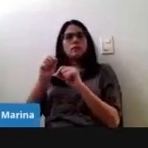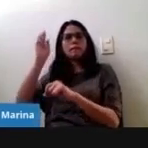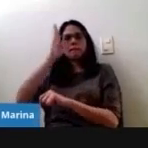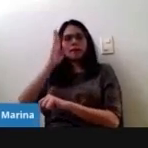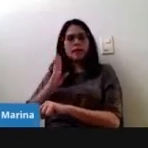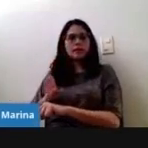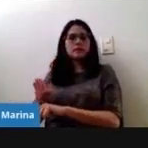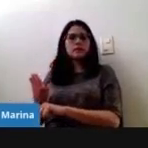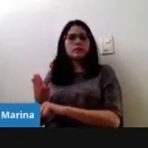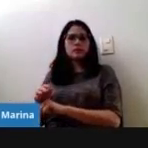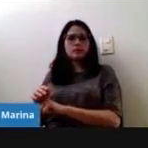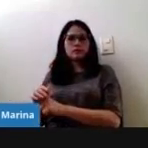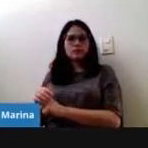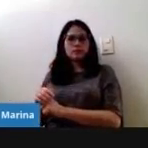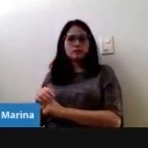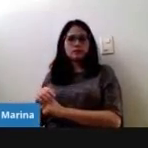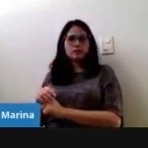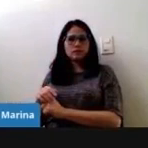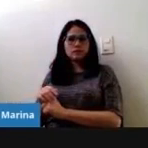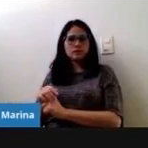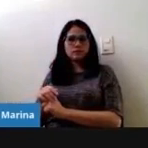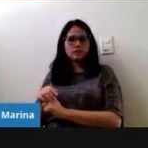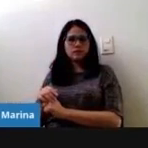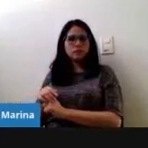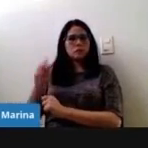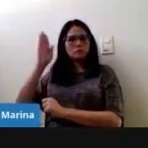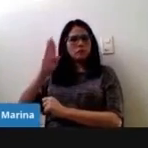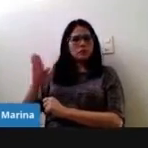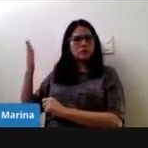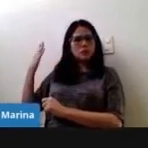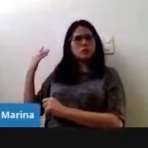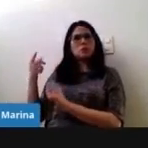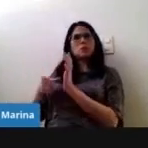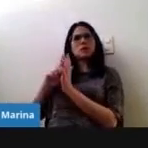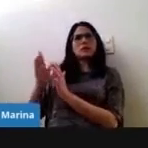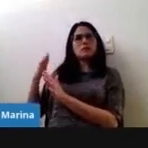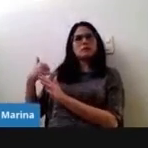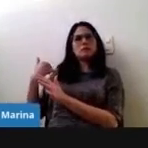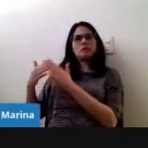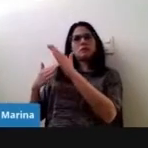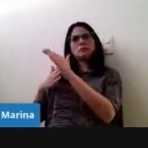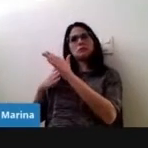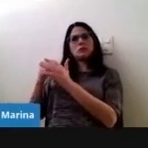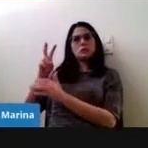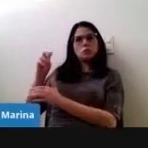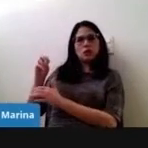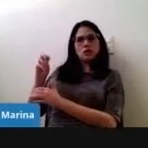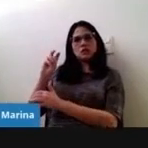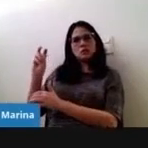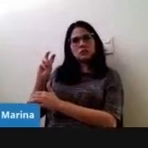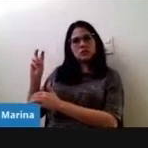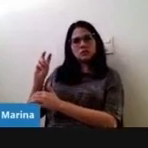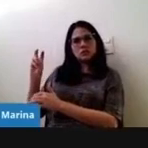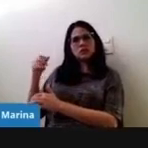Brasil, naquela época, expectativa de vida era por volta de 50 a 55 anos. Nós temos aqui uma